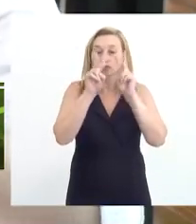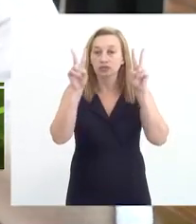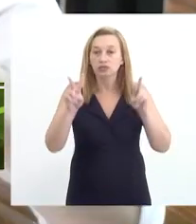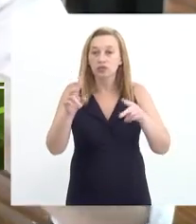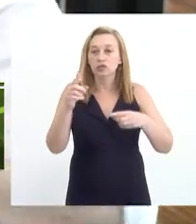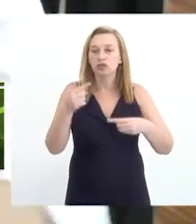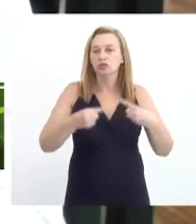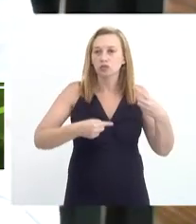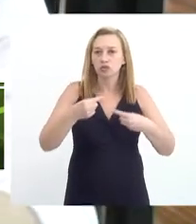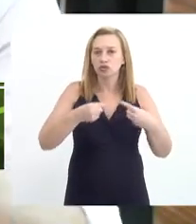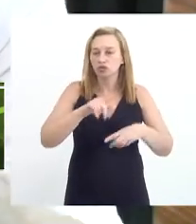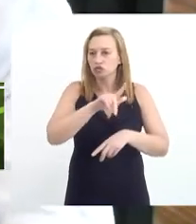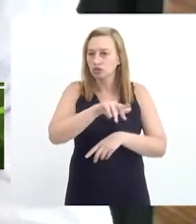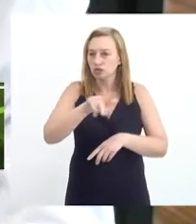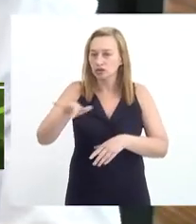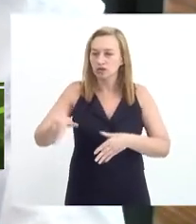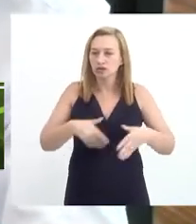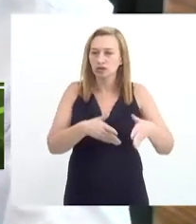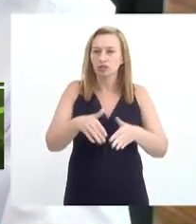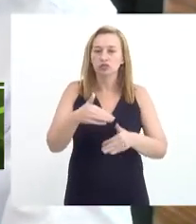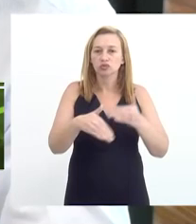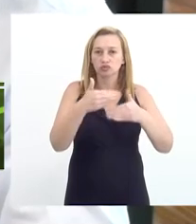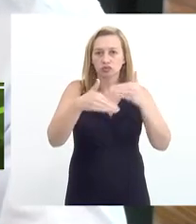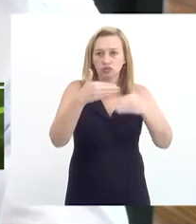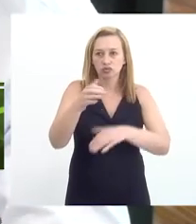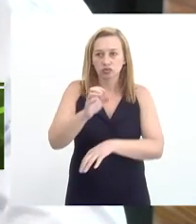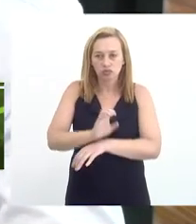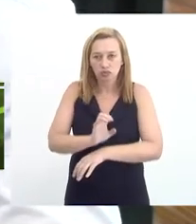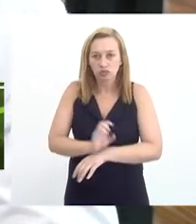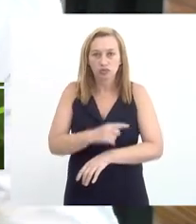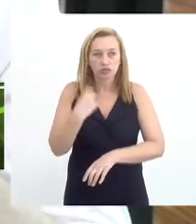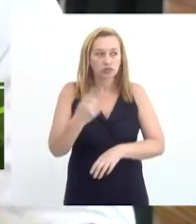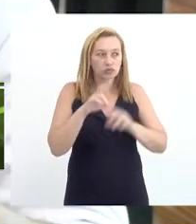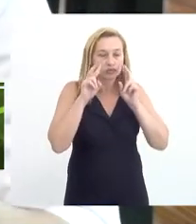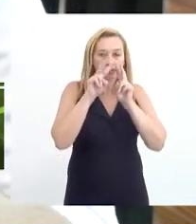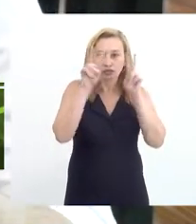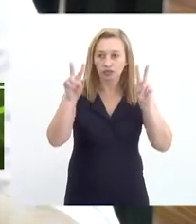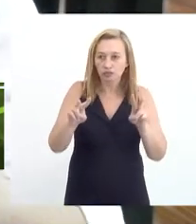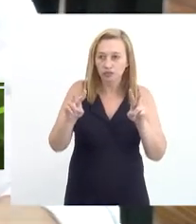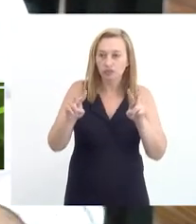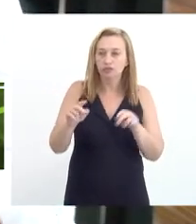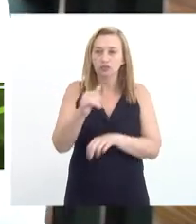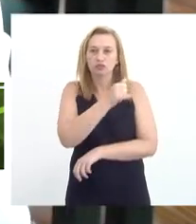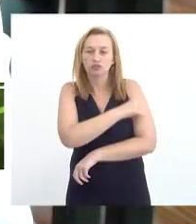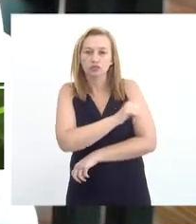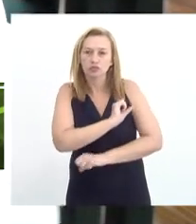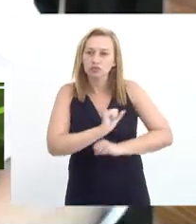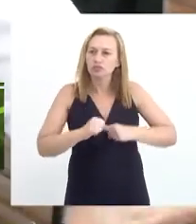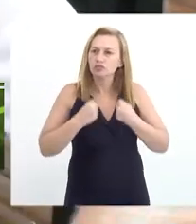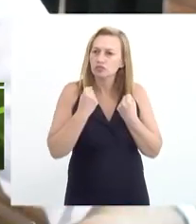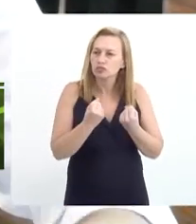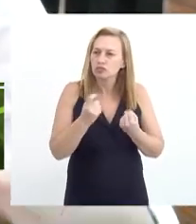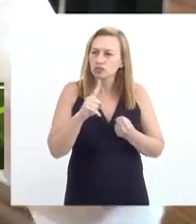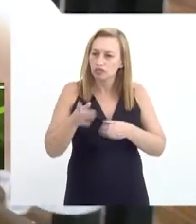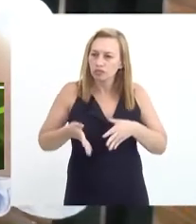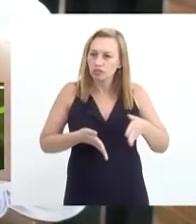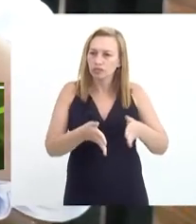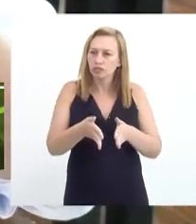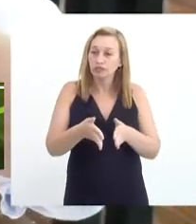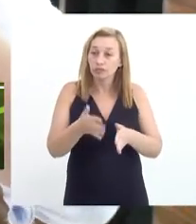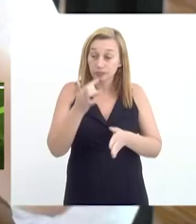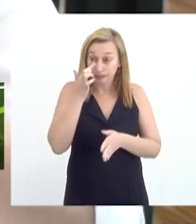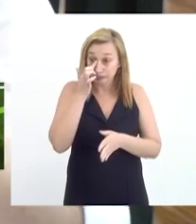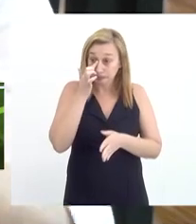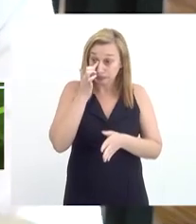Diferentes Sobre caminhos De desenvolvimento Para o estado E a nossa visão É que o Rio de Janeiro Deveria ter tentado Não caminhar No sentido De regime De